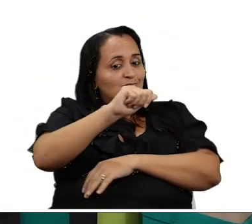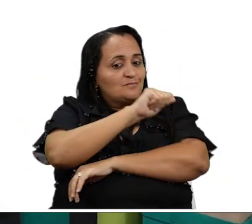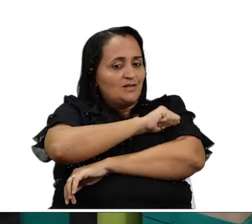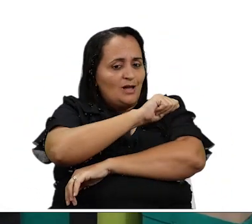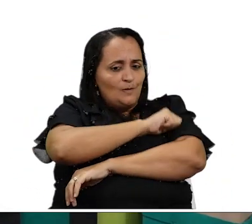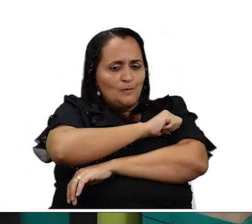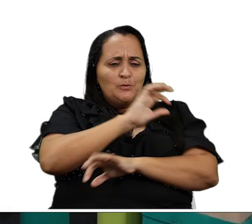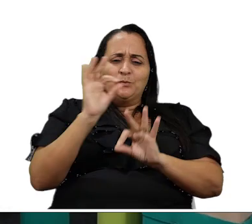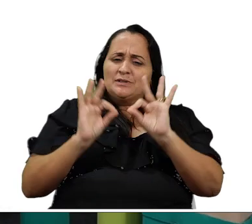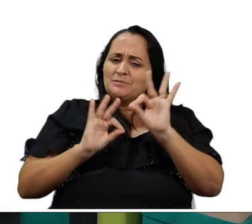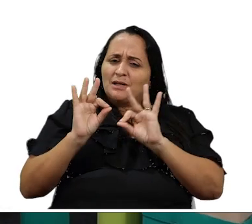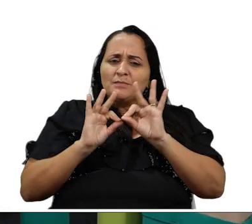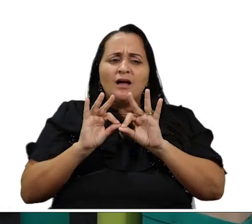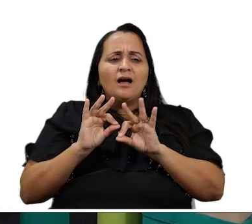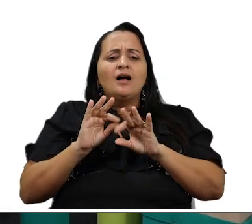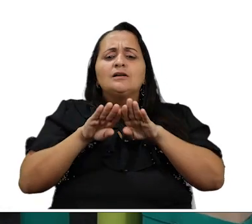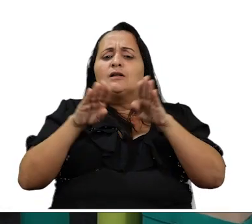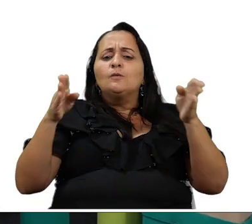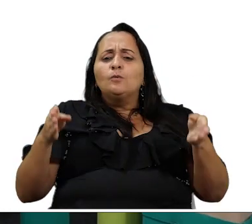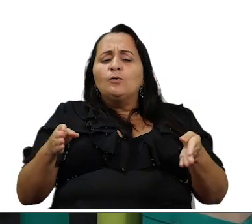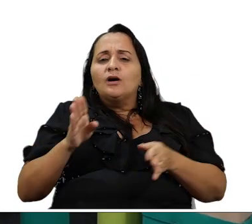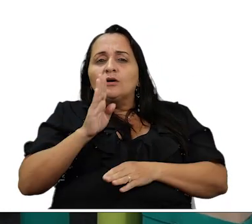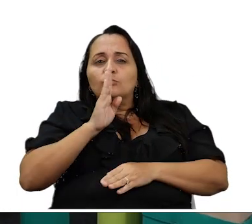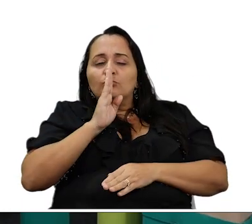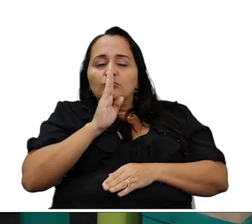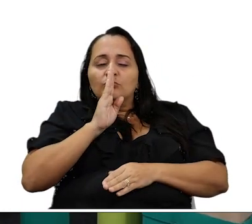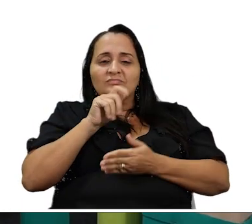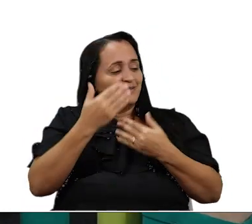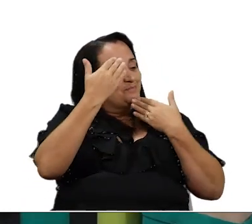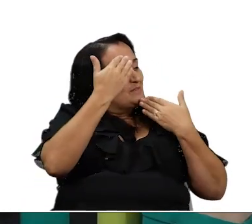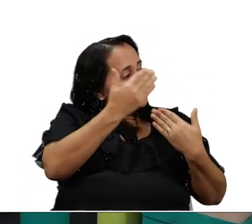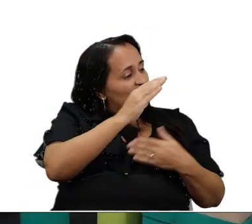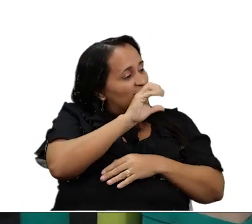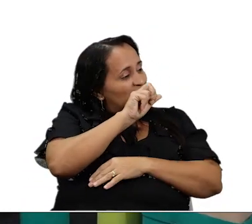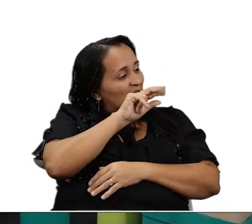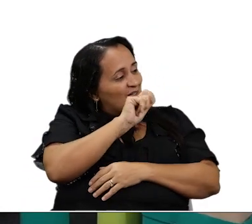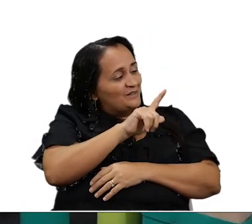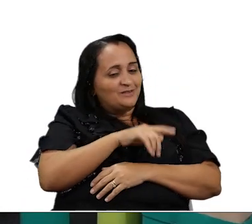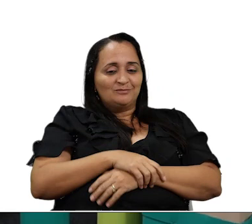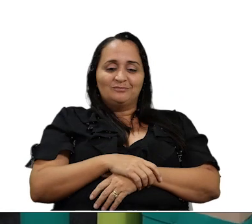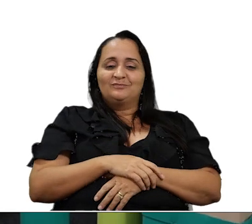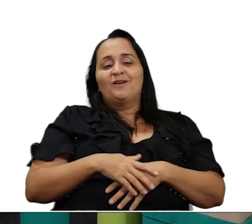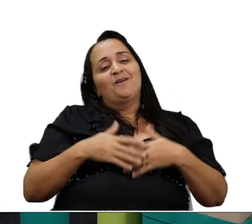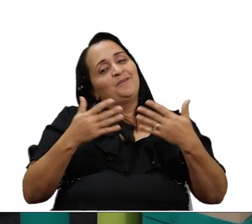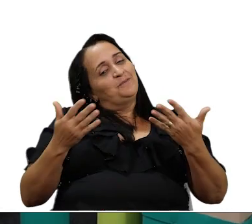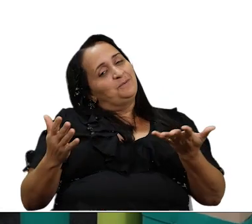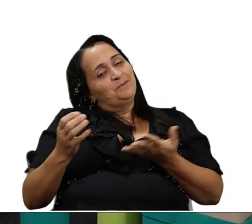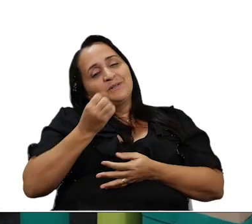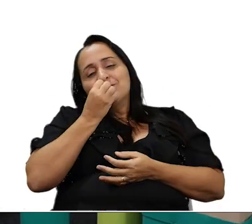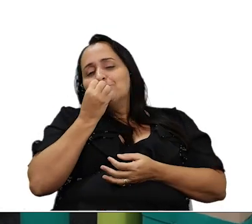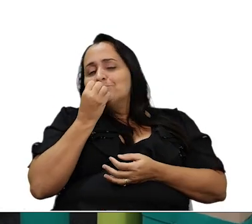organizem, fiquem num ambiente silencioso, porque a aula de vocês vai começar agora. Gente, que bom ter vocês aqui de